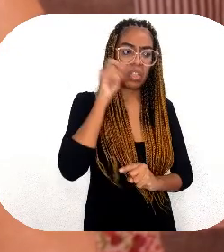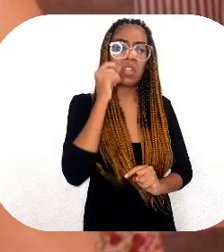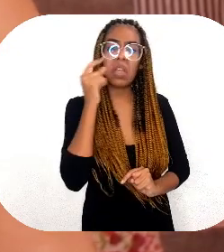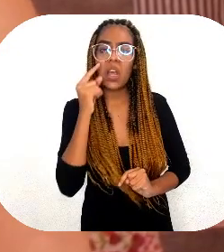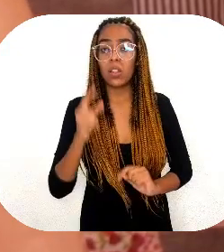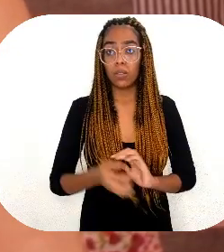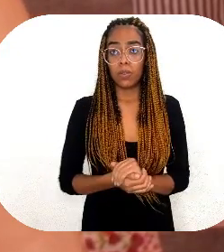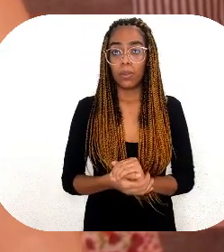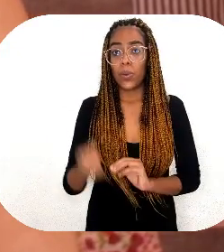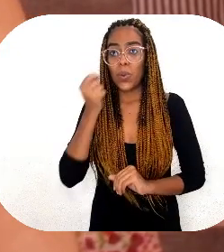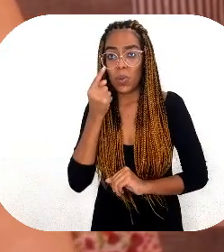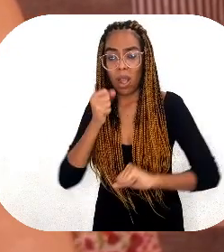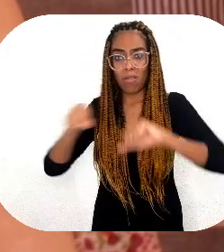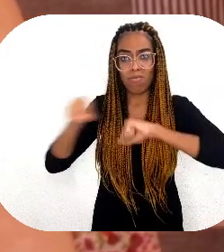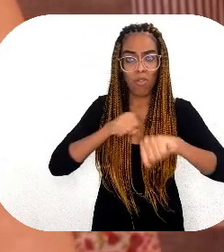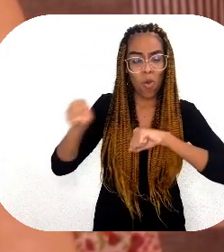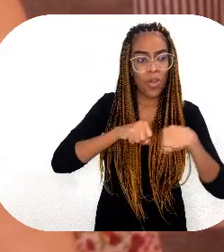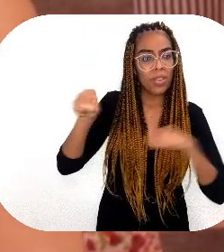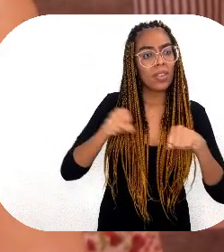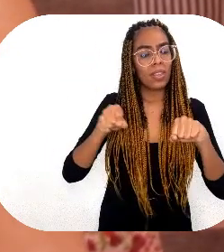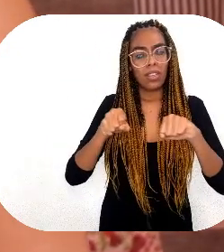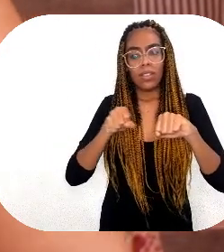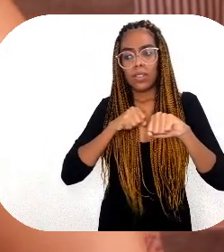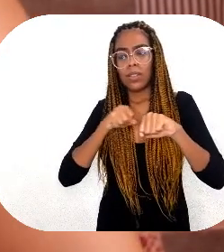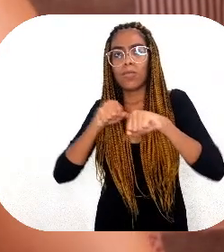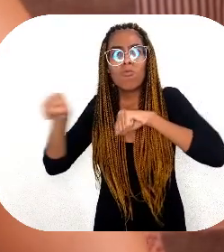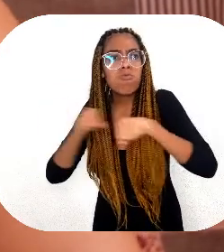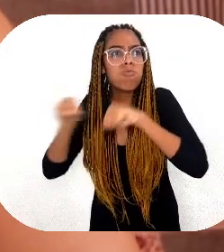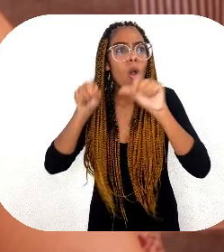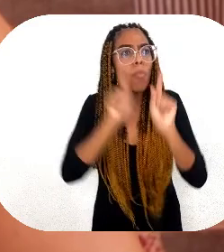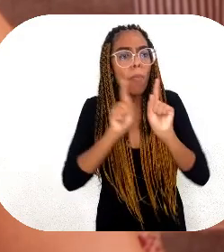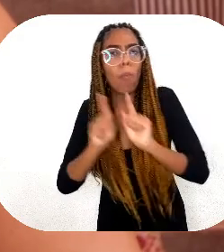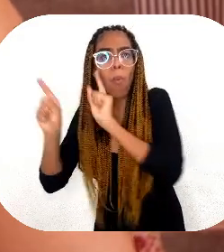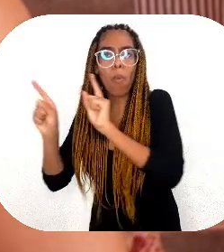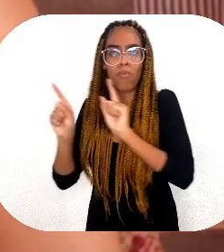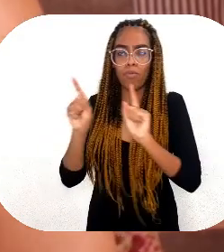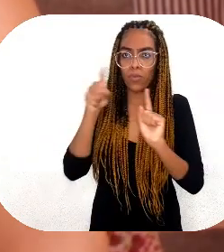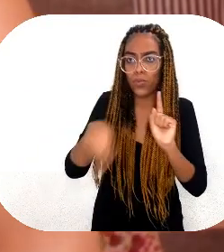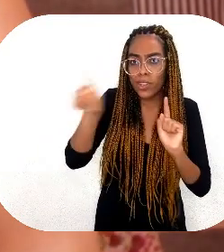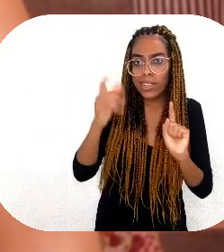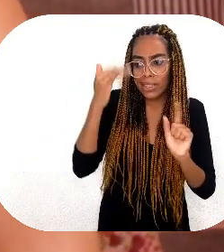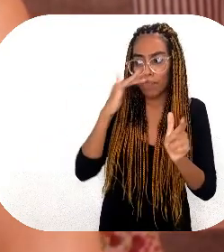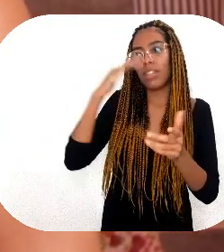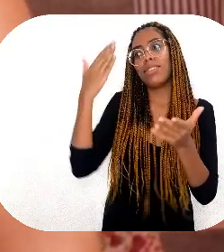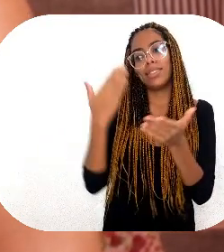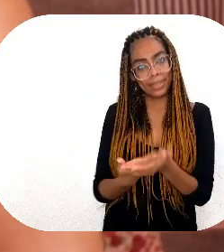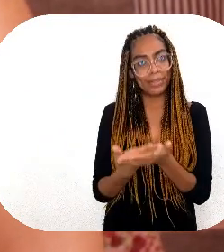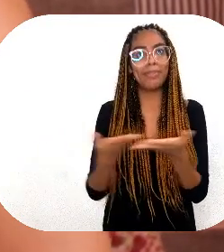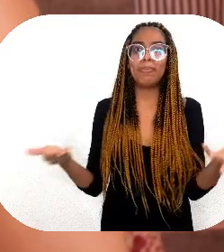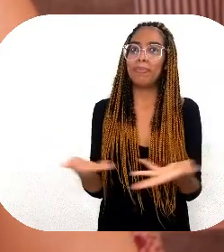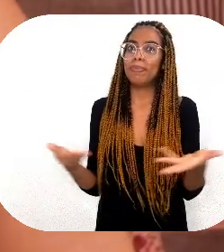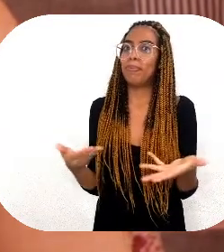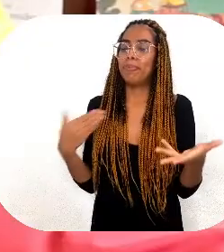mim. Ah, se eu pego aquele rato. O rato corria do gato e o gato corria atrás